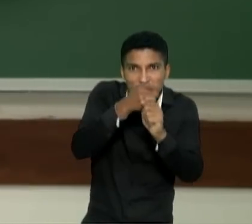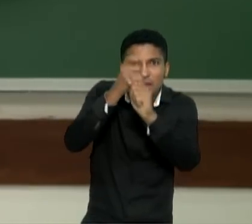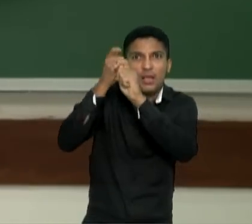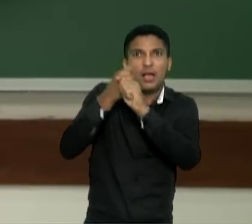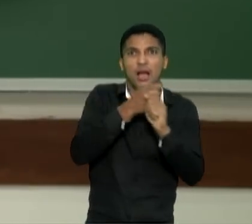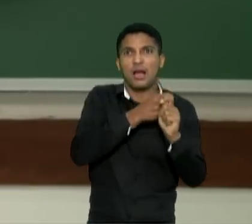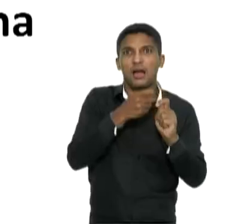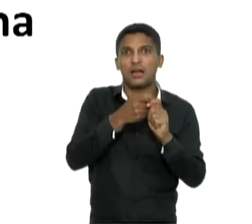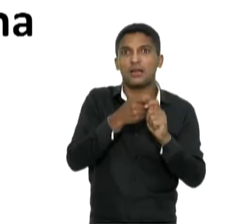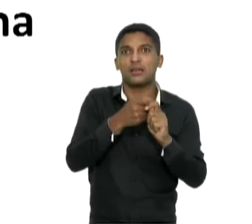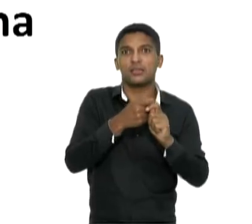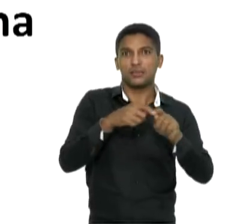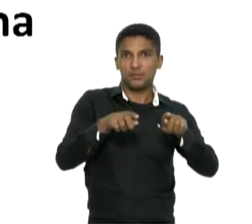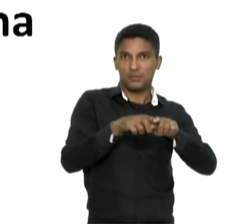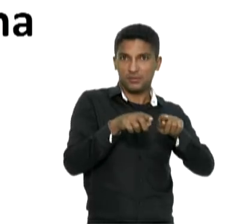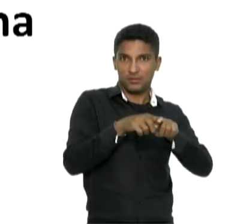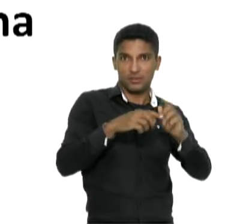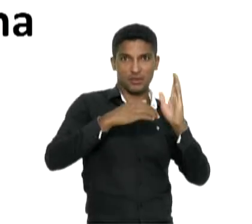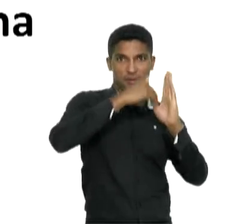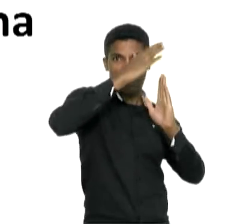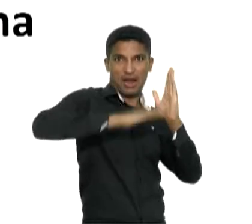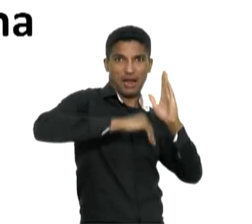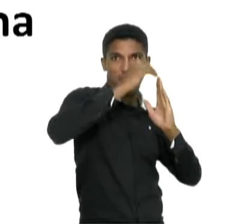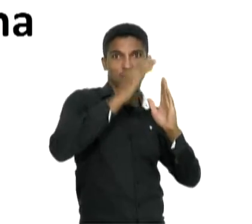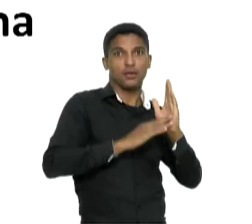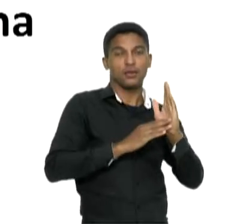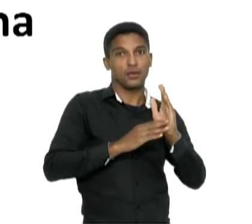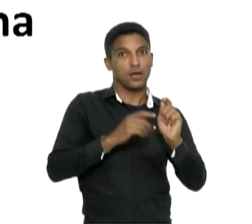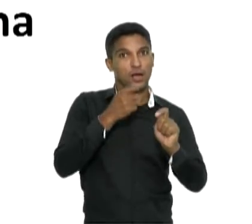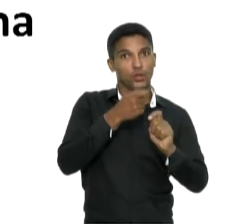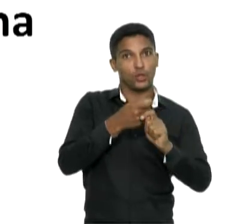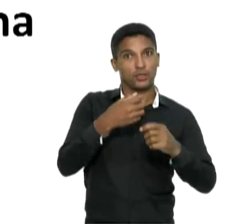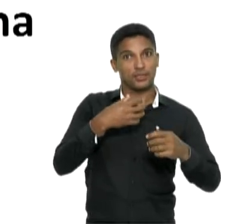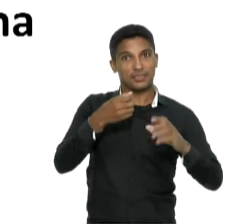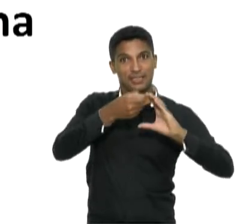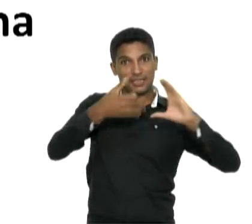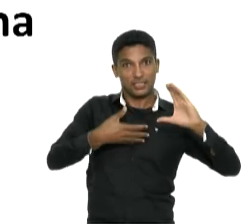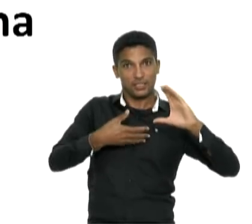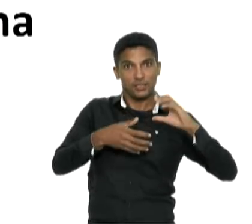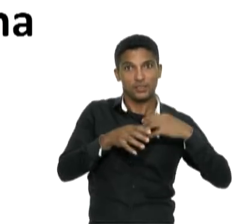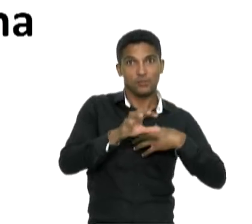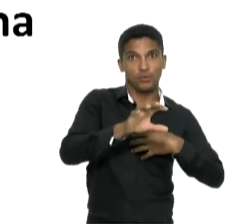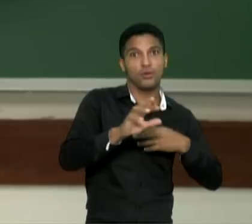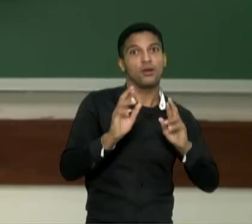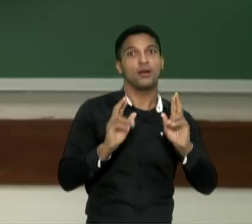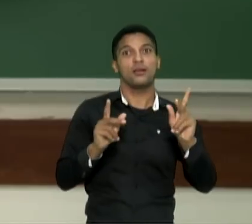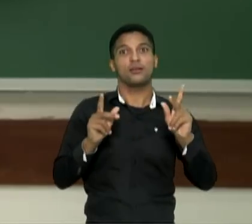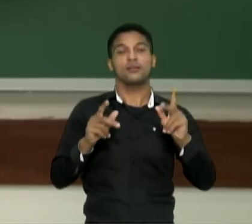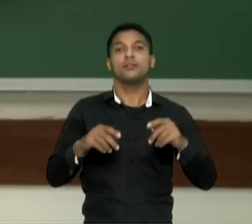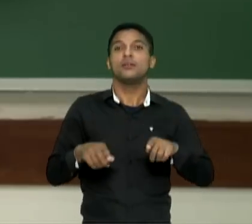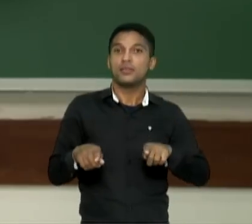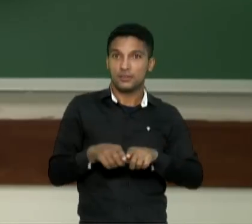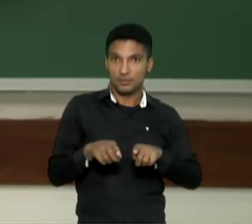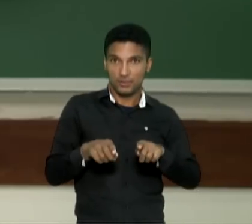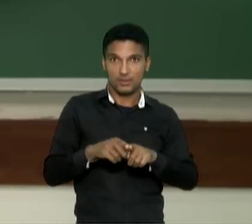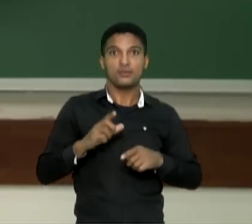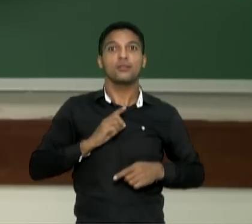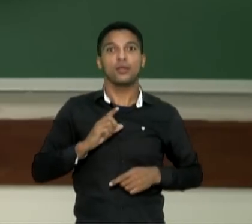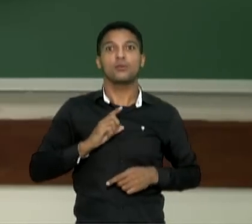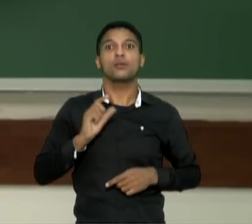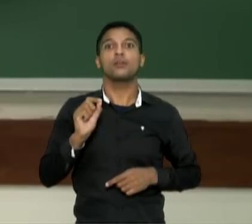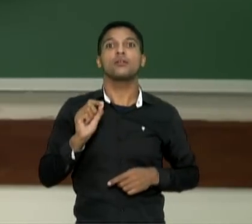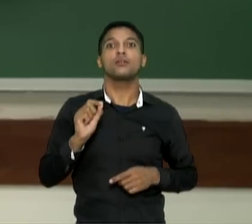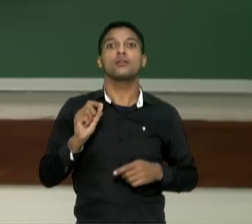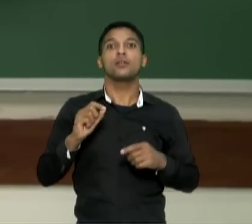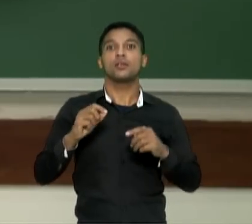também. Conflitos, tanto quanto ao uso das imagens, na religião a gente vai ver que esses conflitos continuam